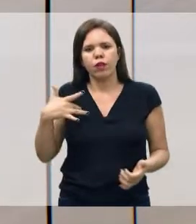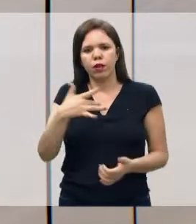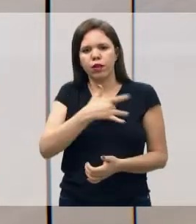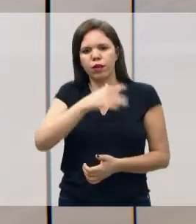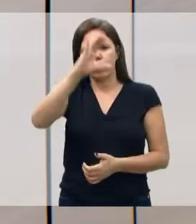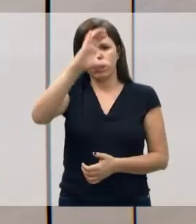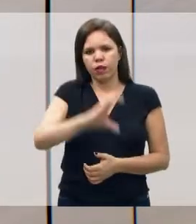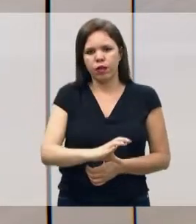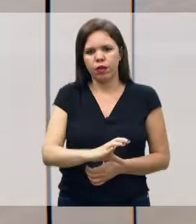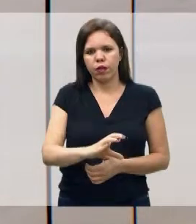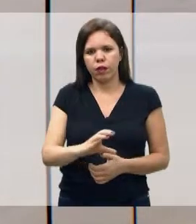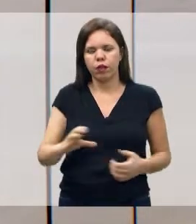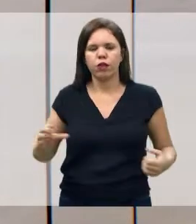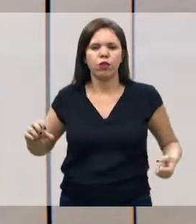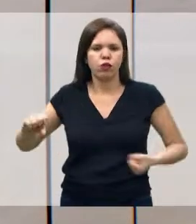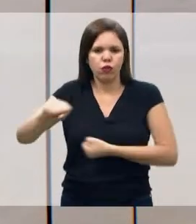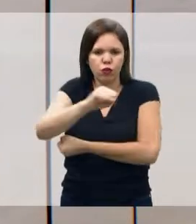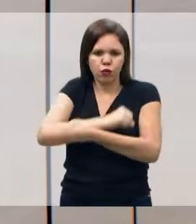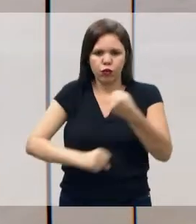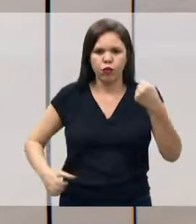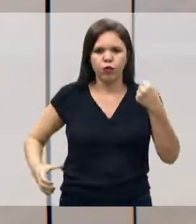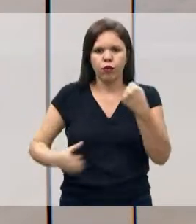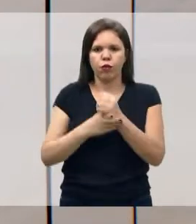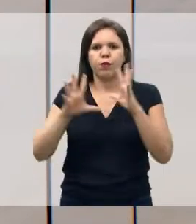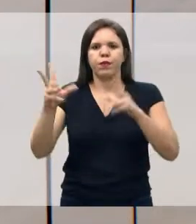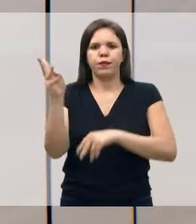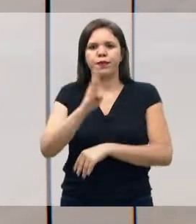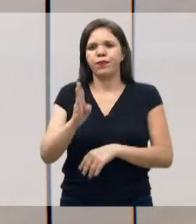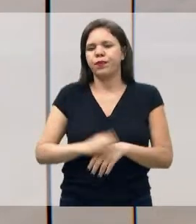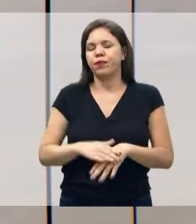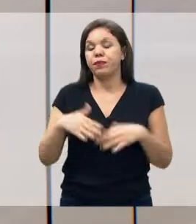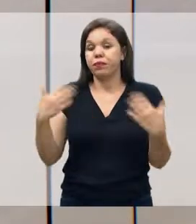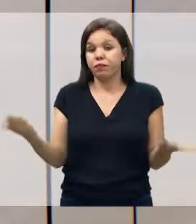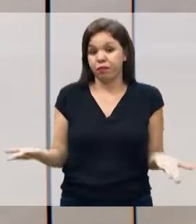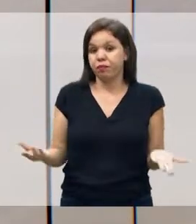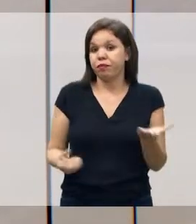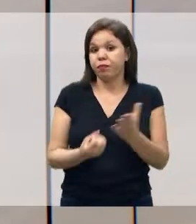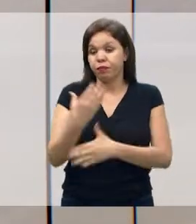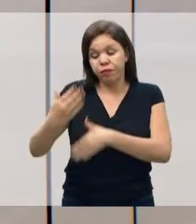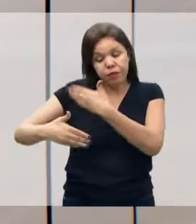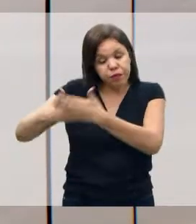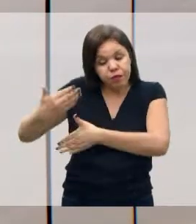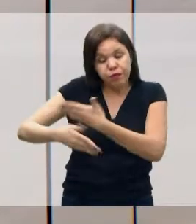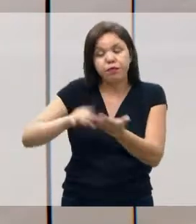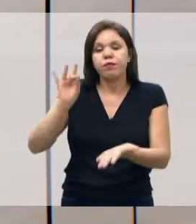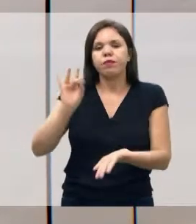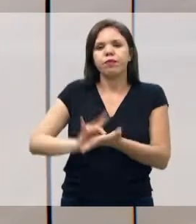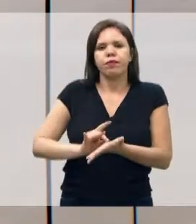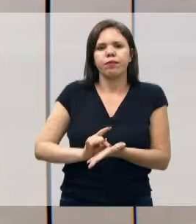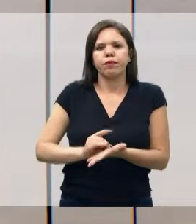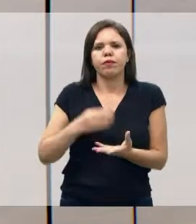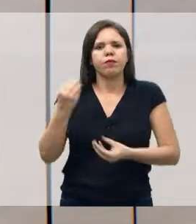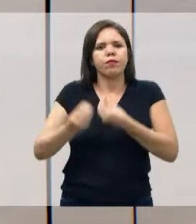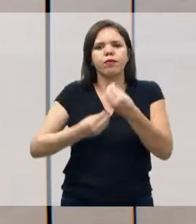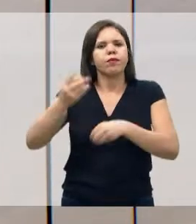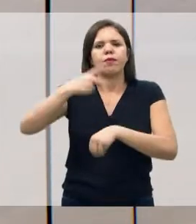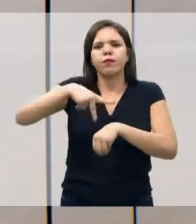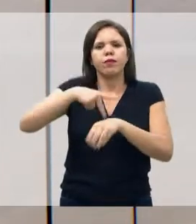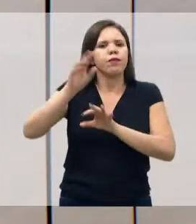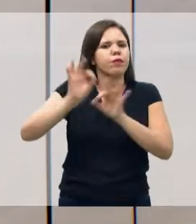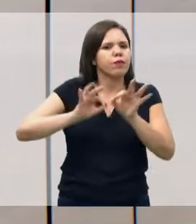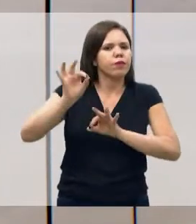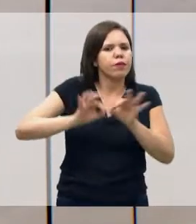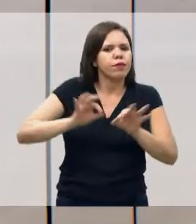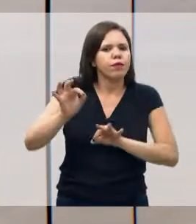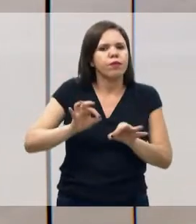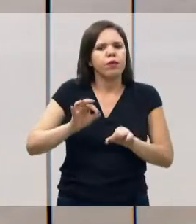e sustentável para todos os brasileiros. Mas será que isso vem acontecendo de fato? Como o país se prepara